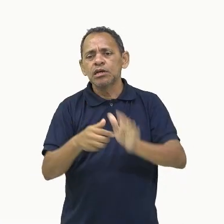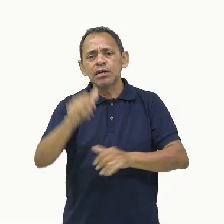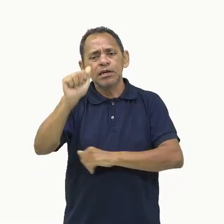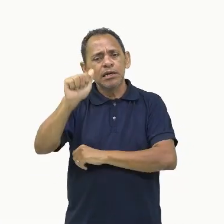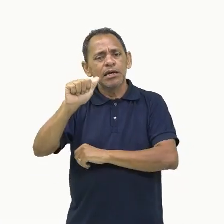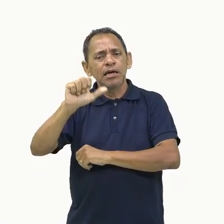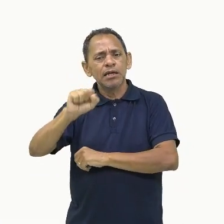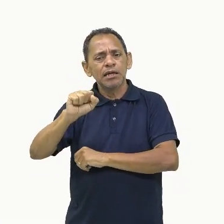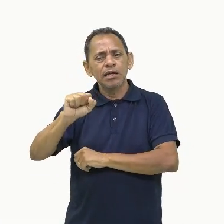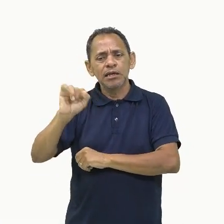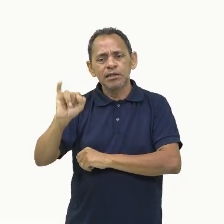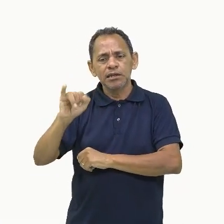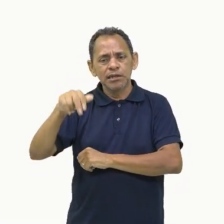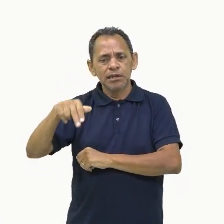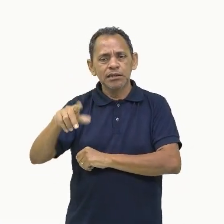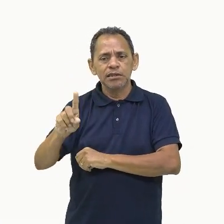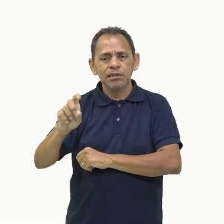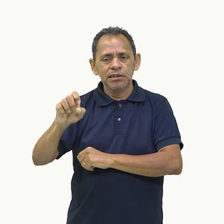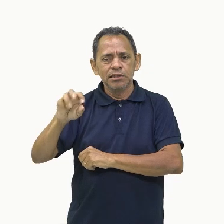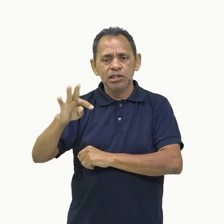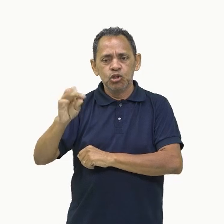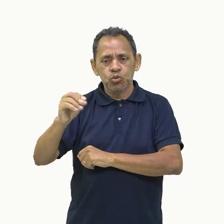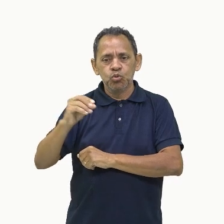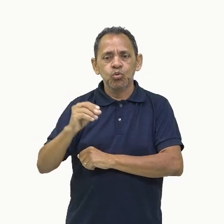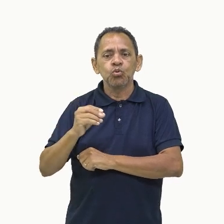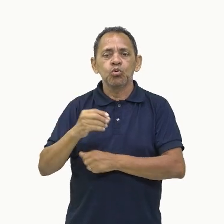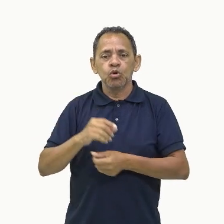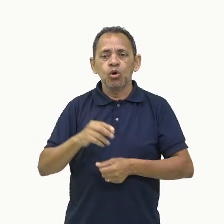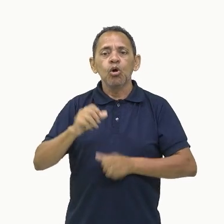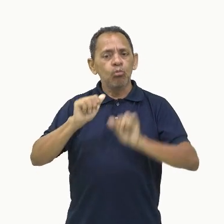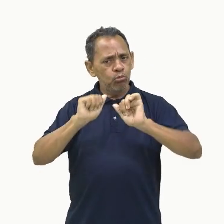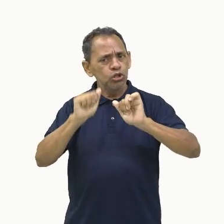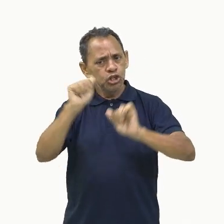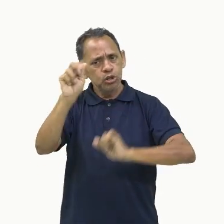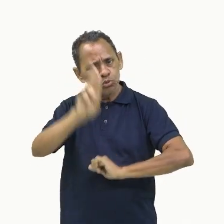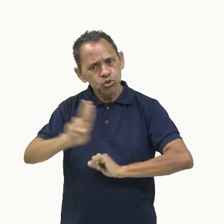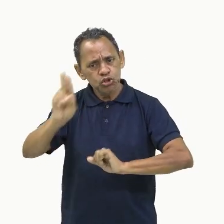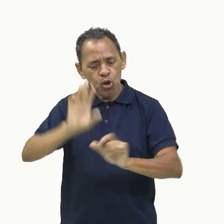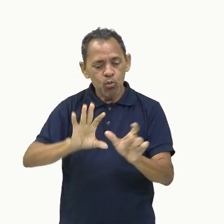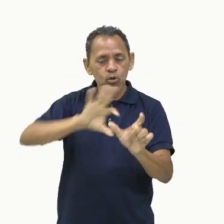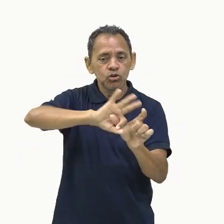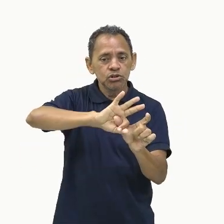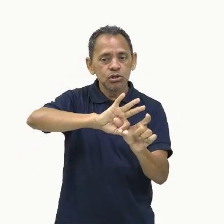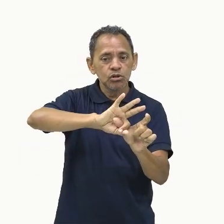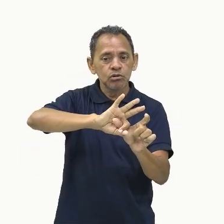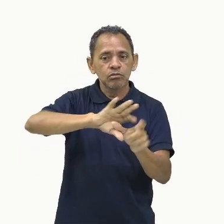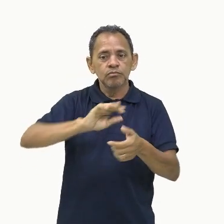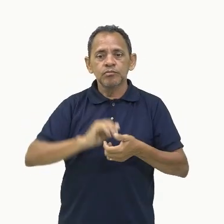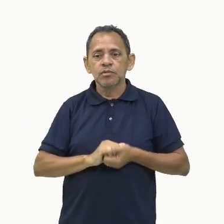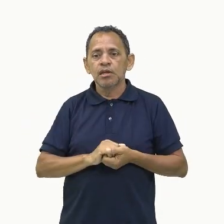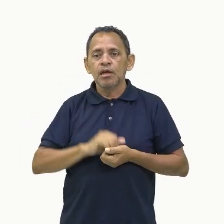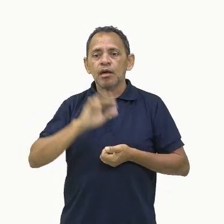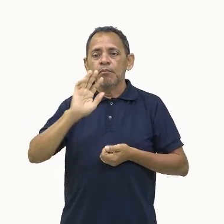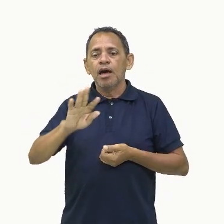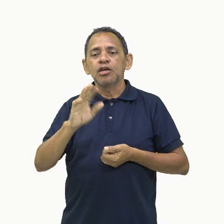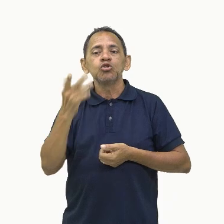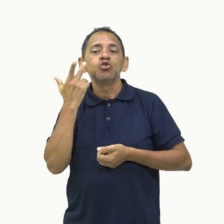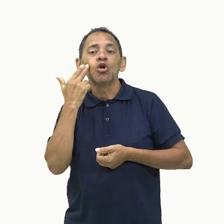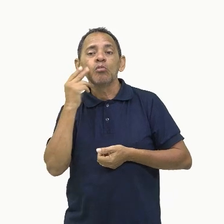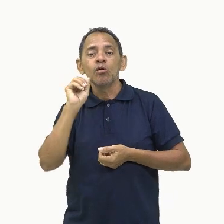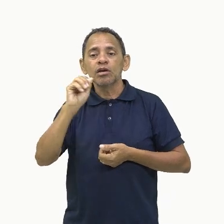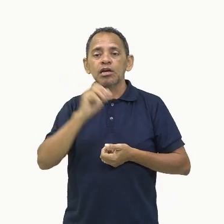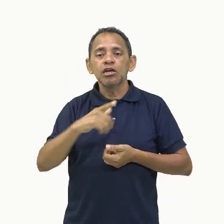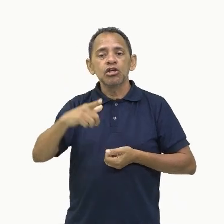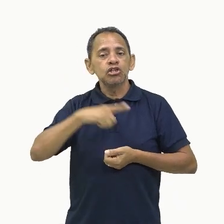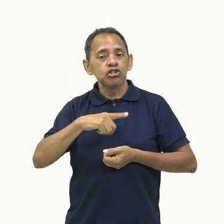normalmente deveríamos empregar uma conjunção e não empregamos? Ora, porque o normal, o comum, seria dizer tive